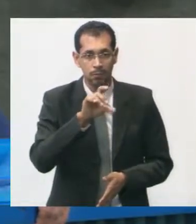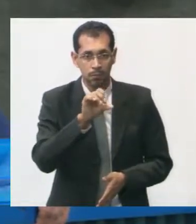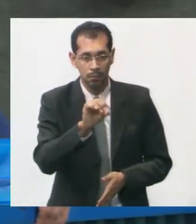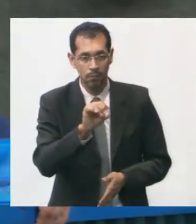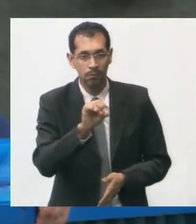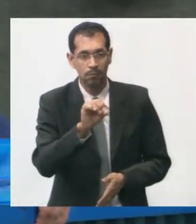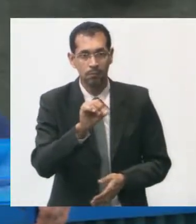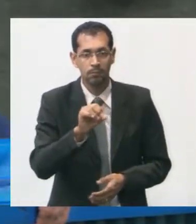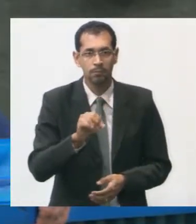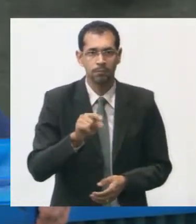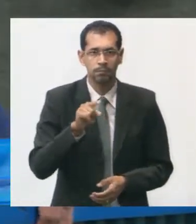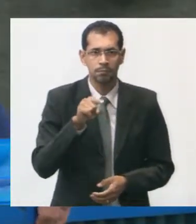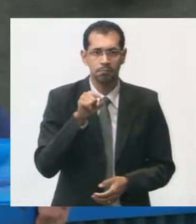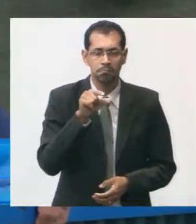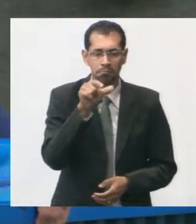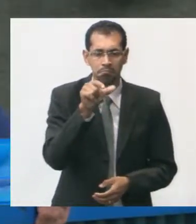servidor